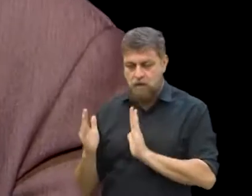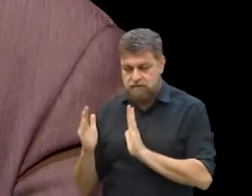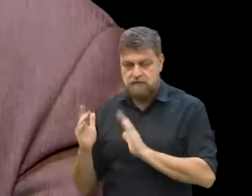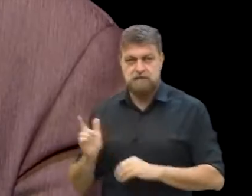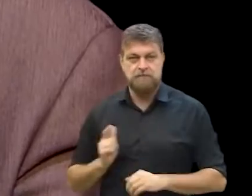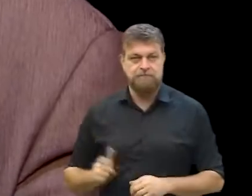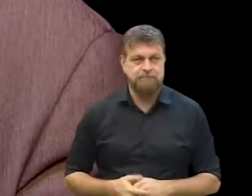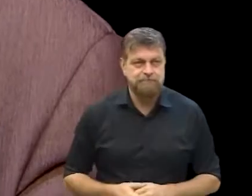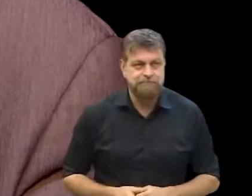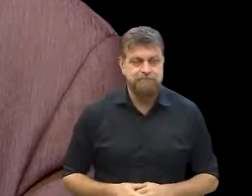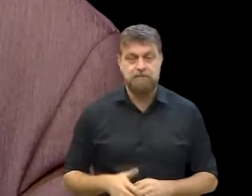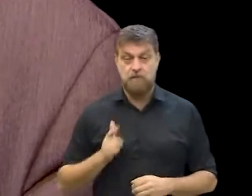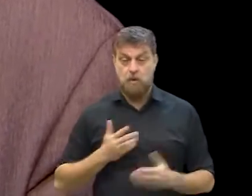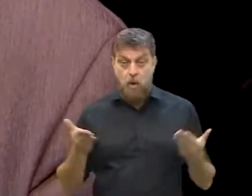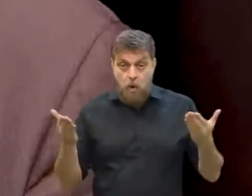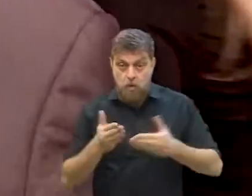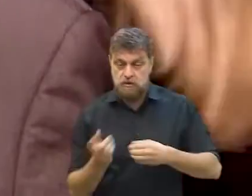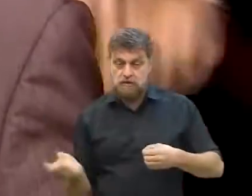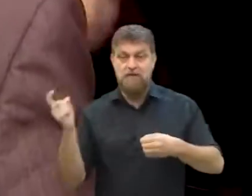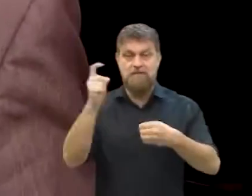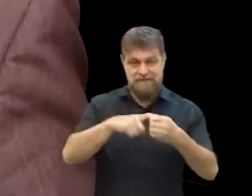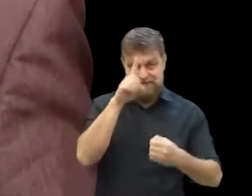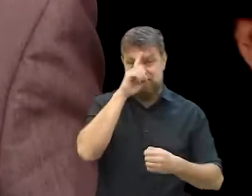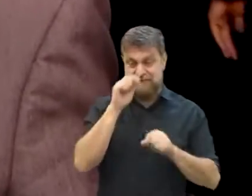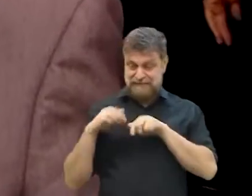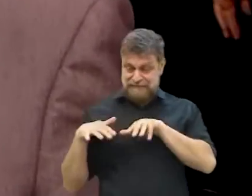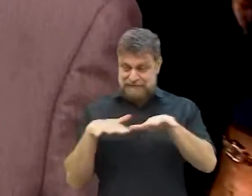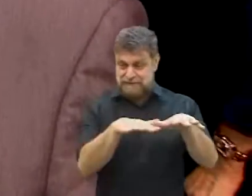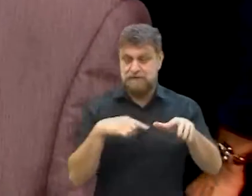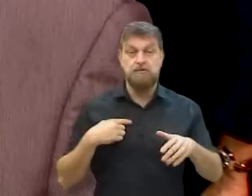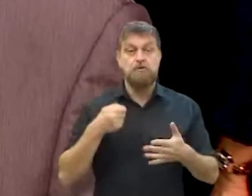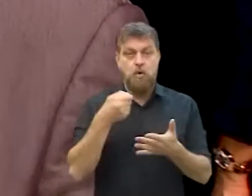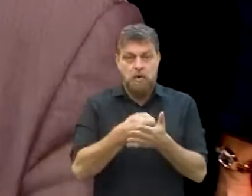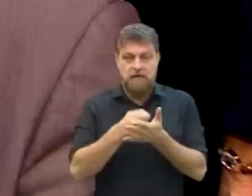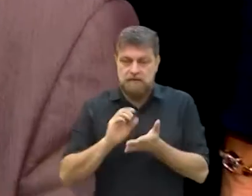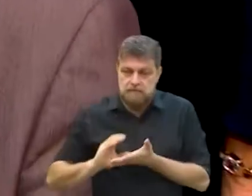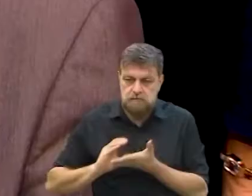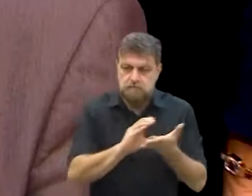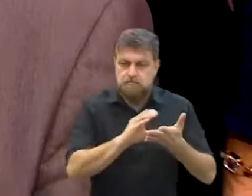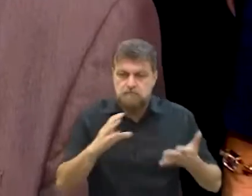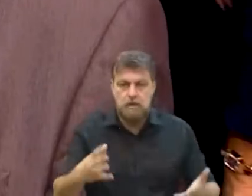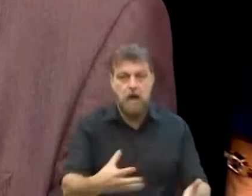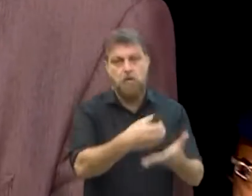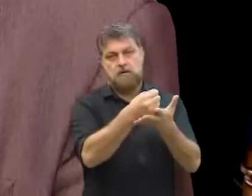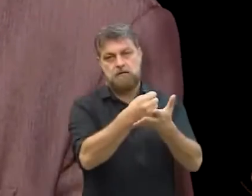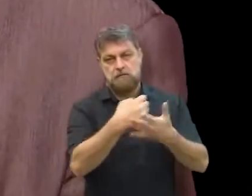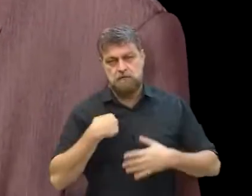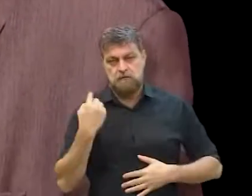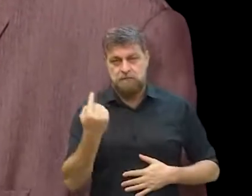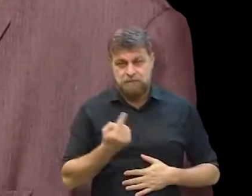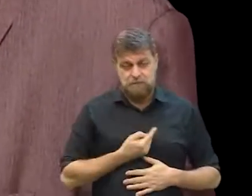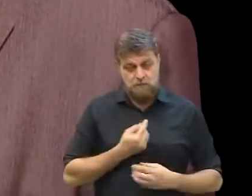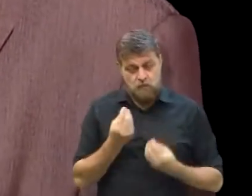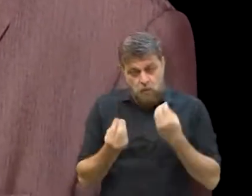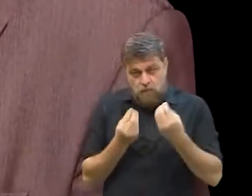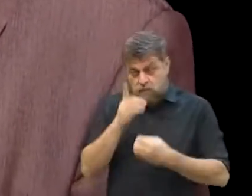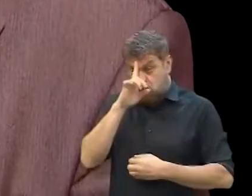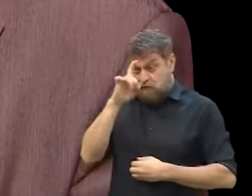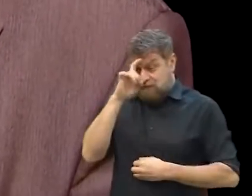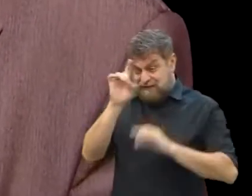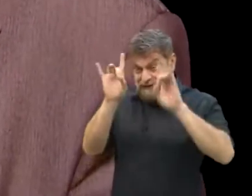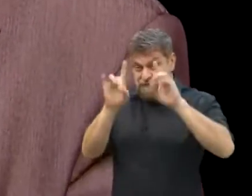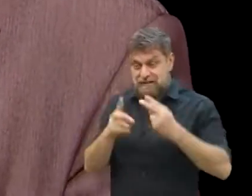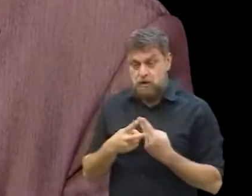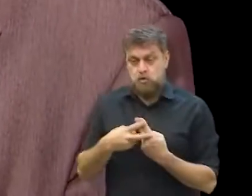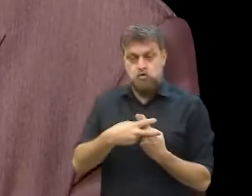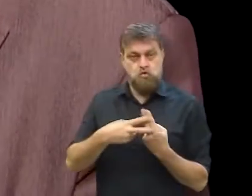Elas atenderam, pioraram a sua condição clínica e hoje estão voltando aos hospitais. Nós temos obrigação de acolhê-las. E para isso, especialmente